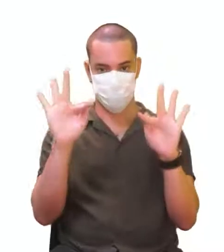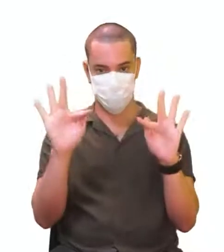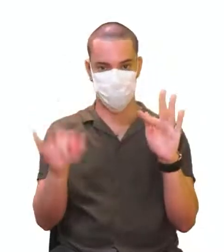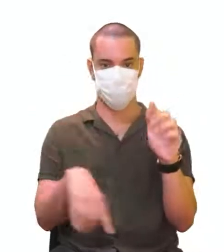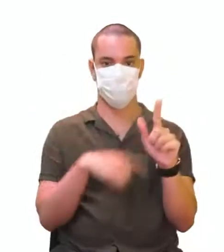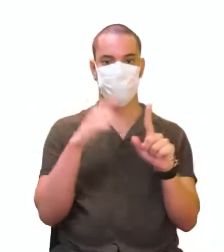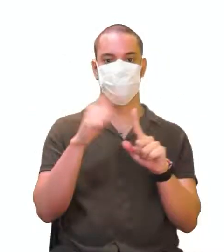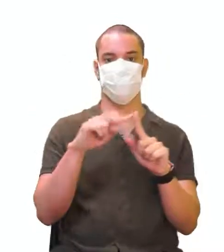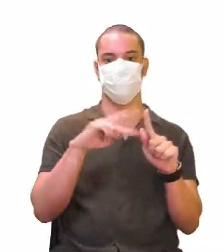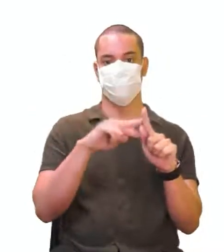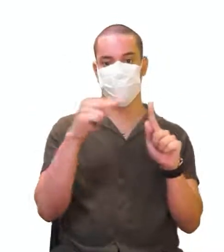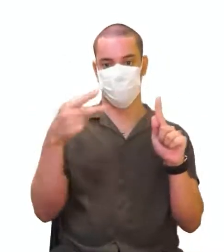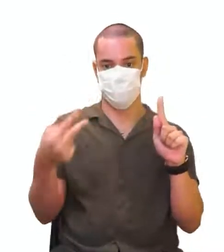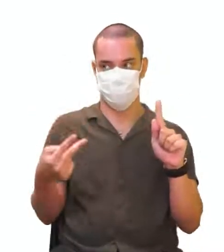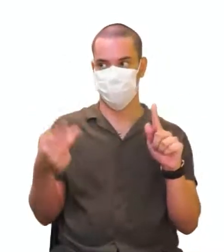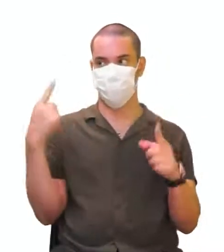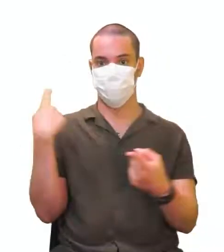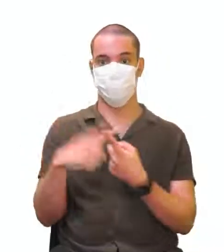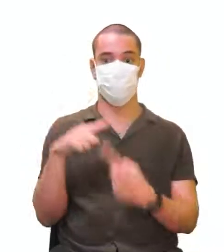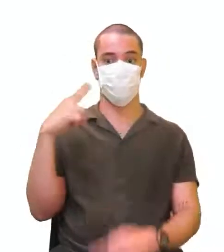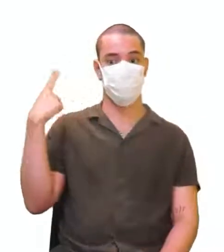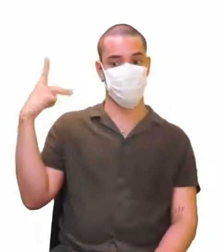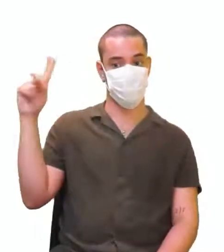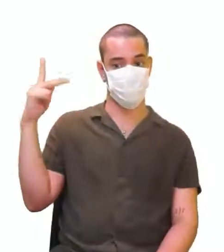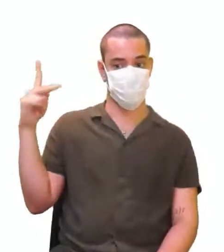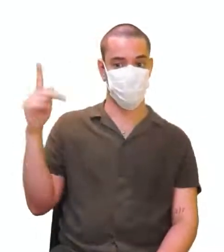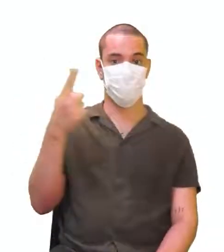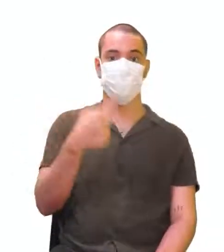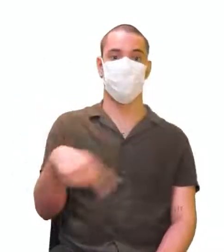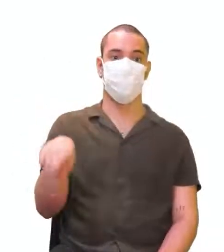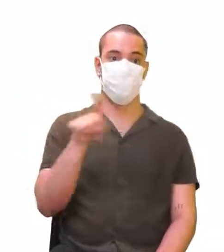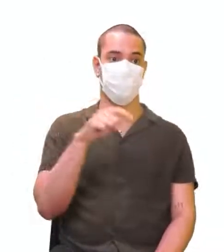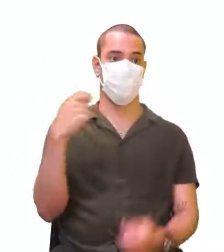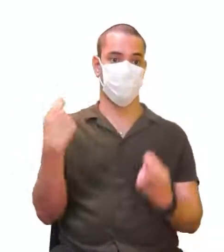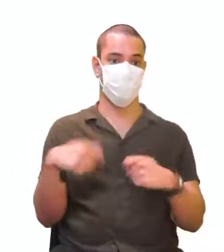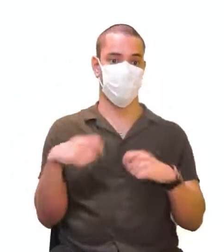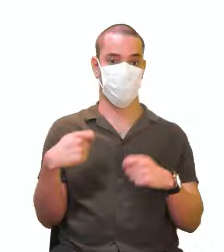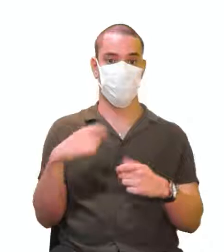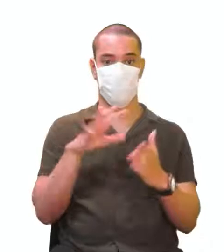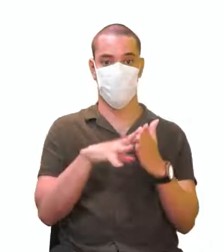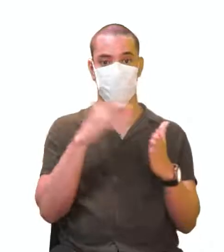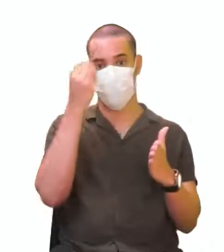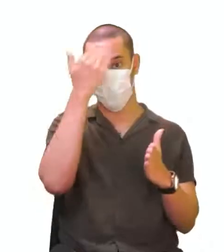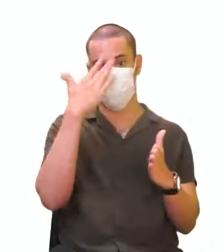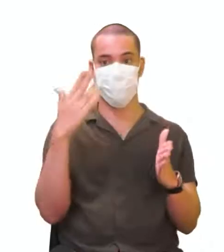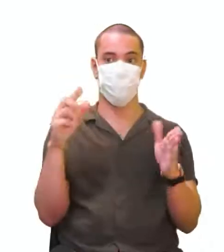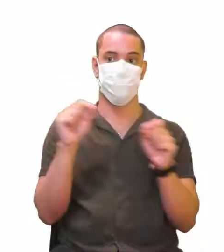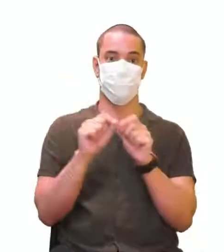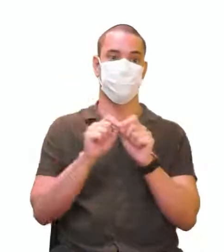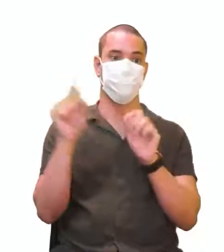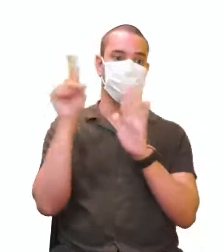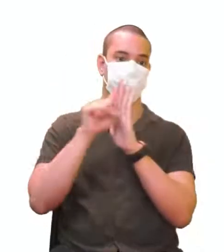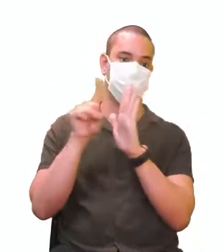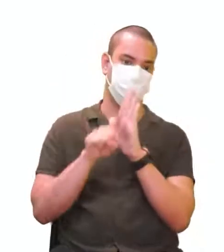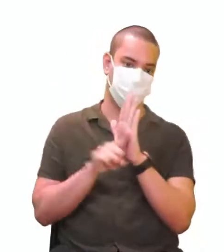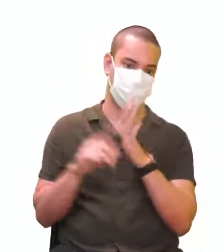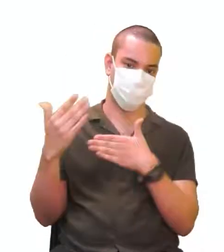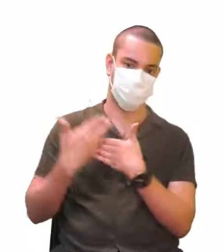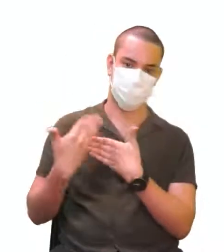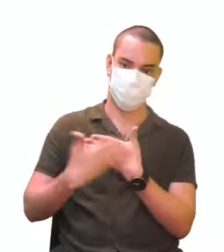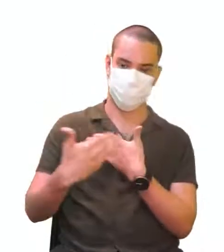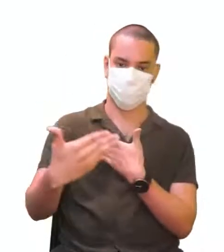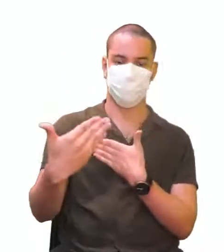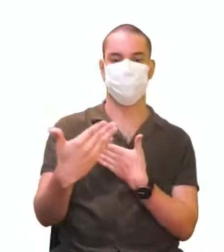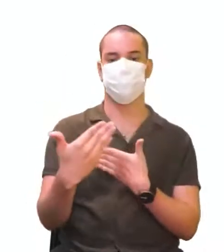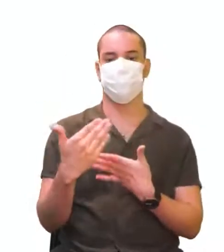nós falamos do genótipo, porque é disso aqui que vocês vão precisar para poder interpretar e resolver algumas questões em relação a